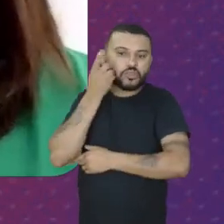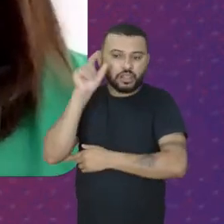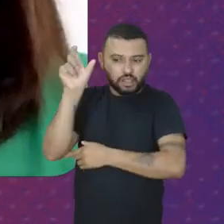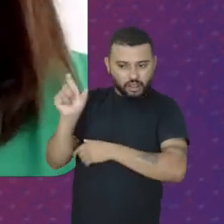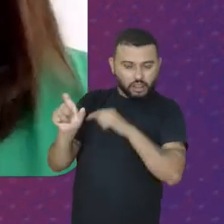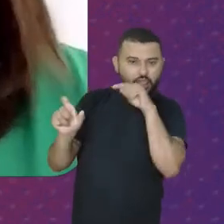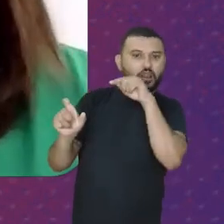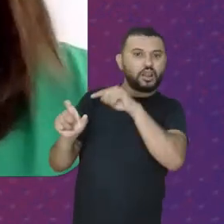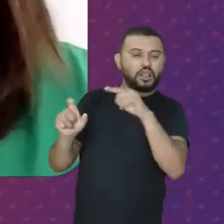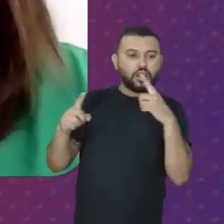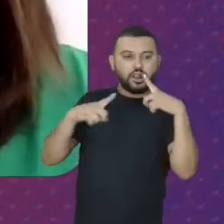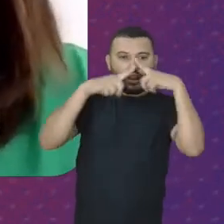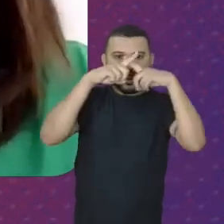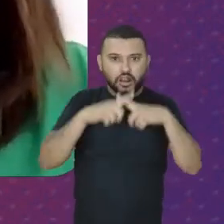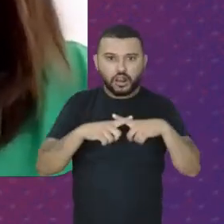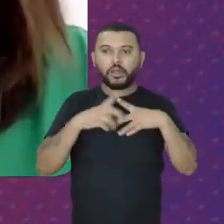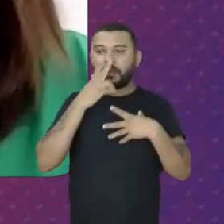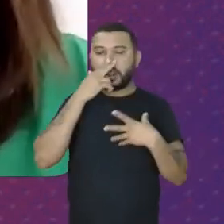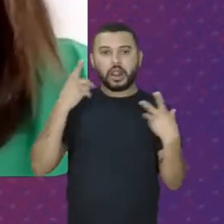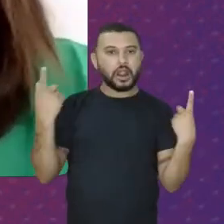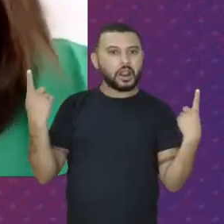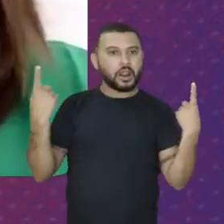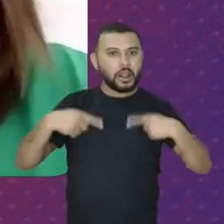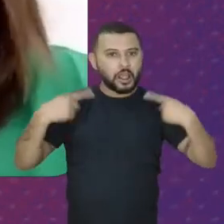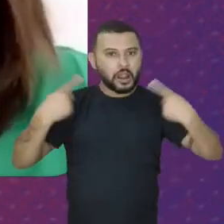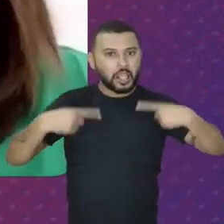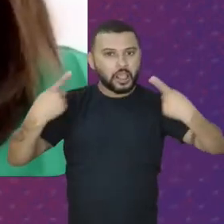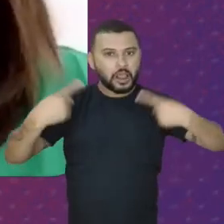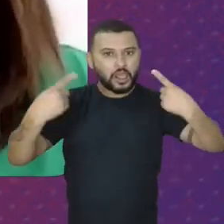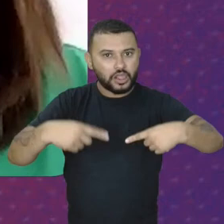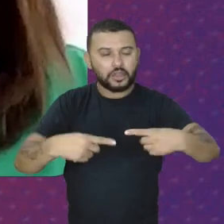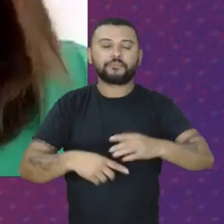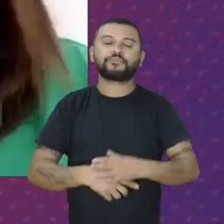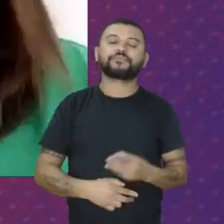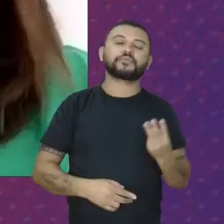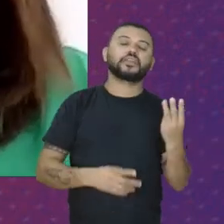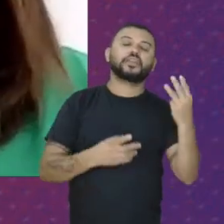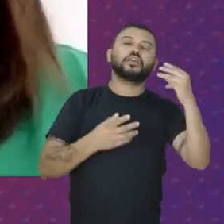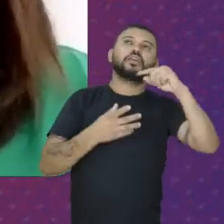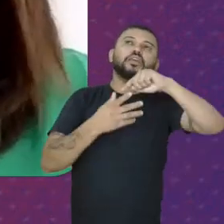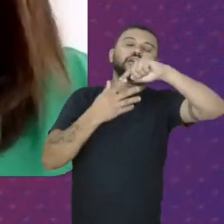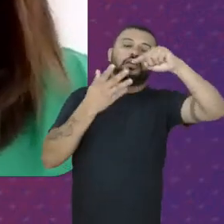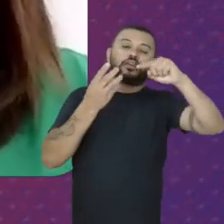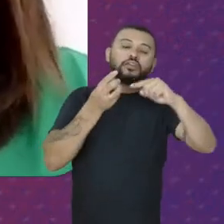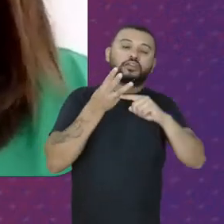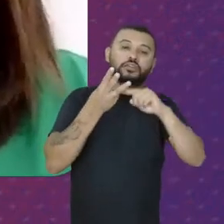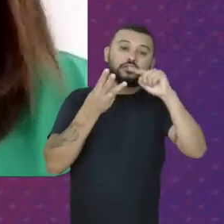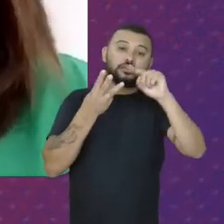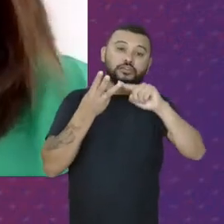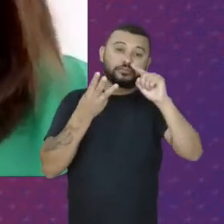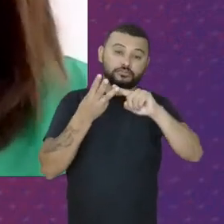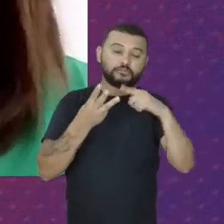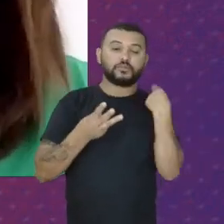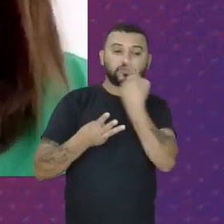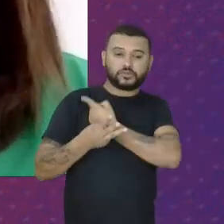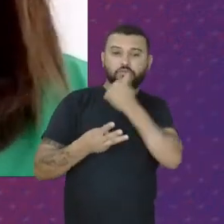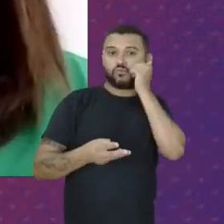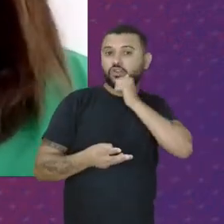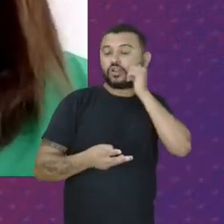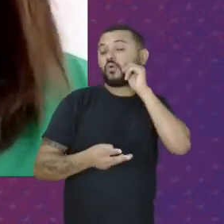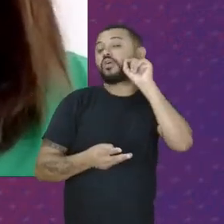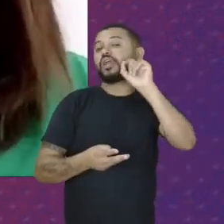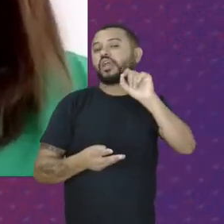deputado nesses campos de batalha, né? Um terceiro elemento é que nós, mulheres,